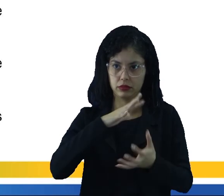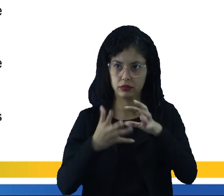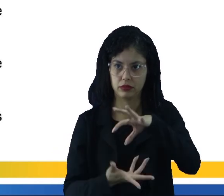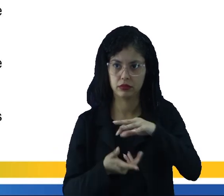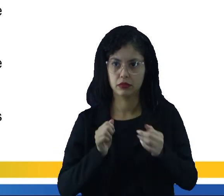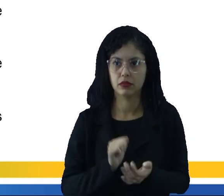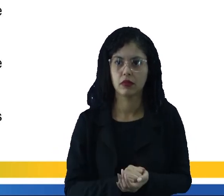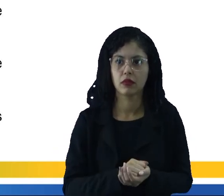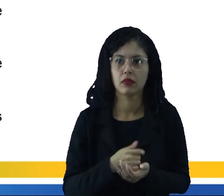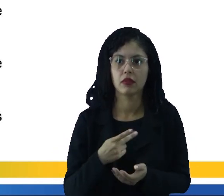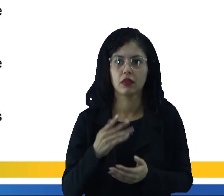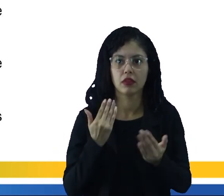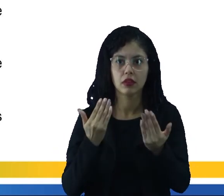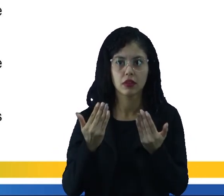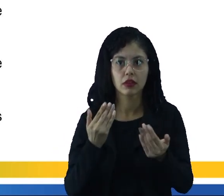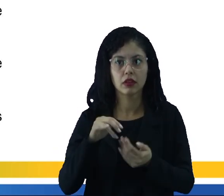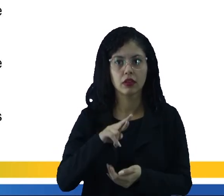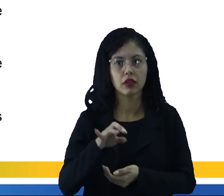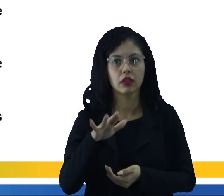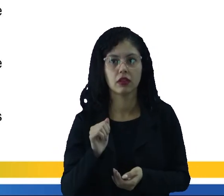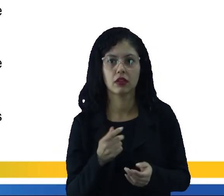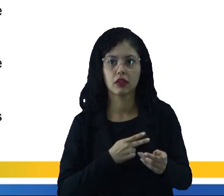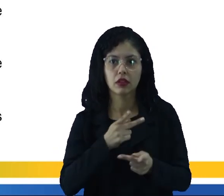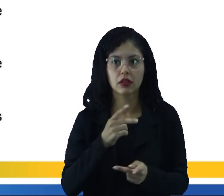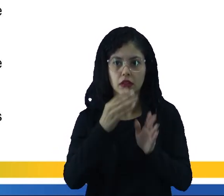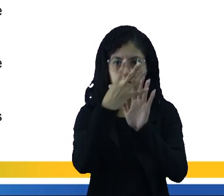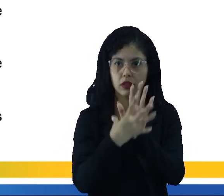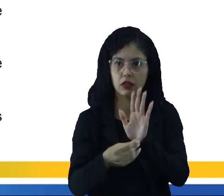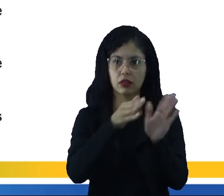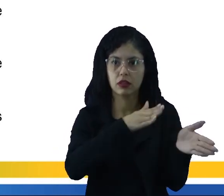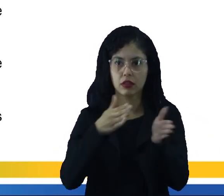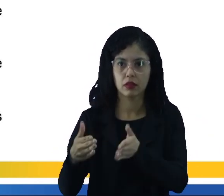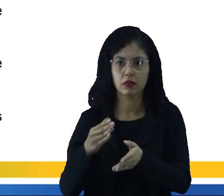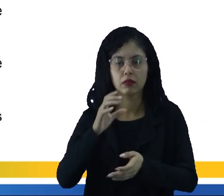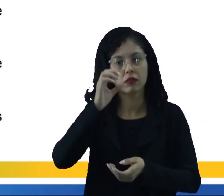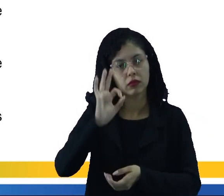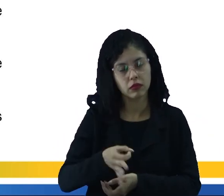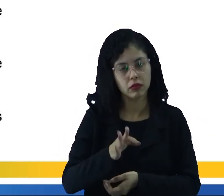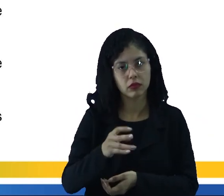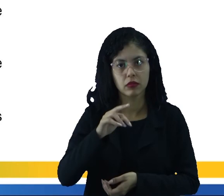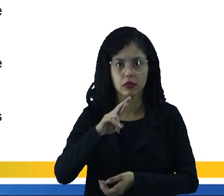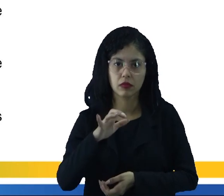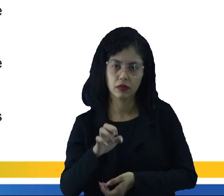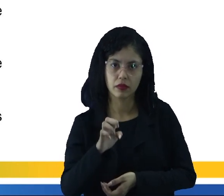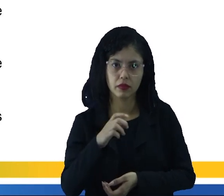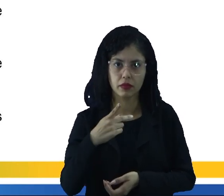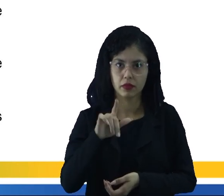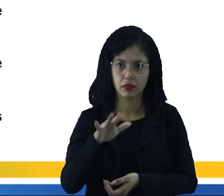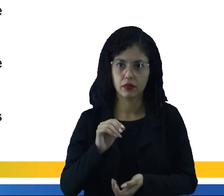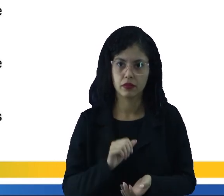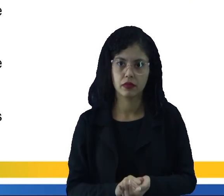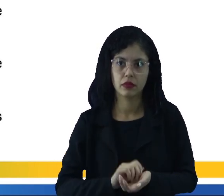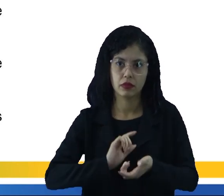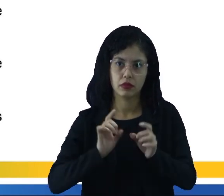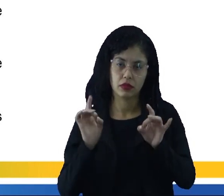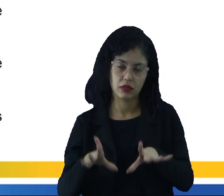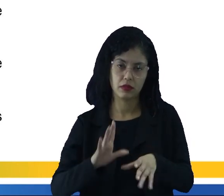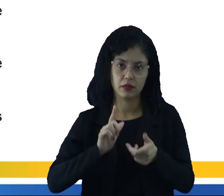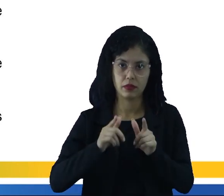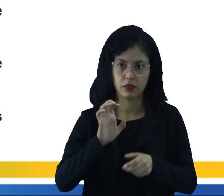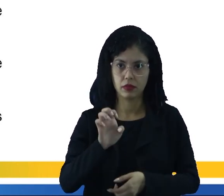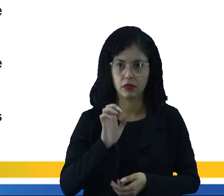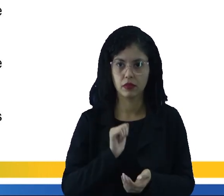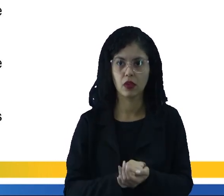esfera terrestre. Seus paralelos e meridianos são projetados a partir do centro do plano. E última letra